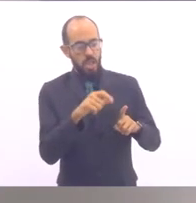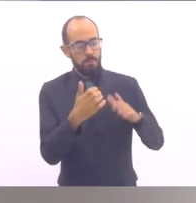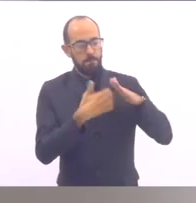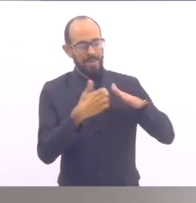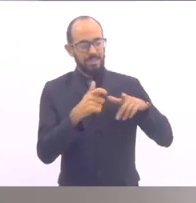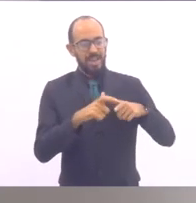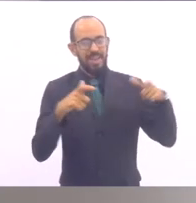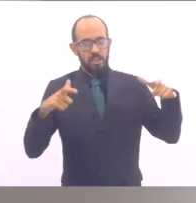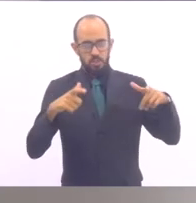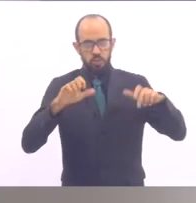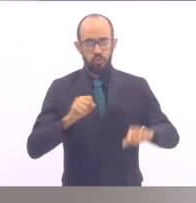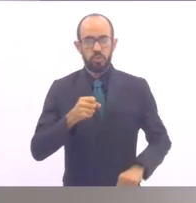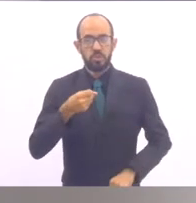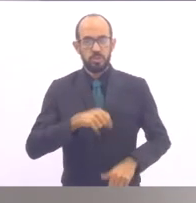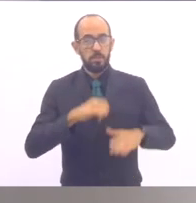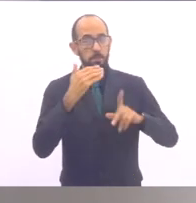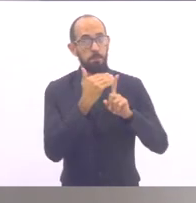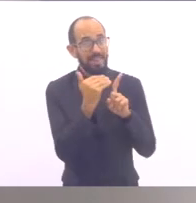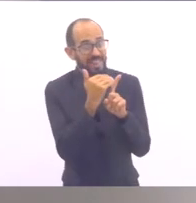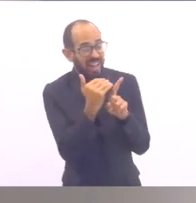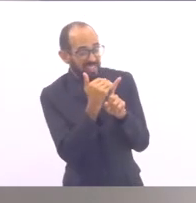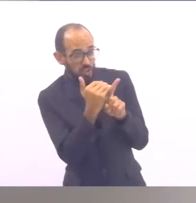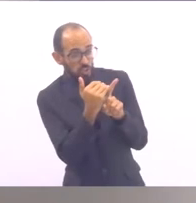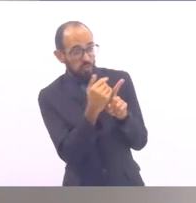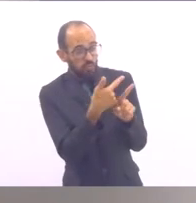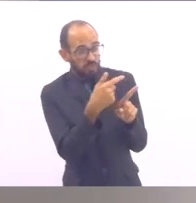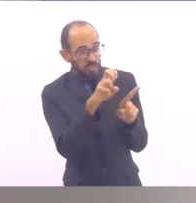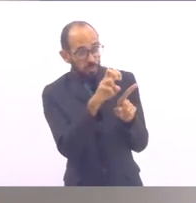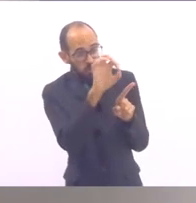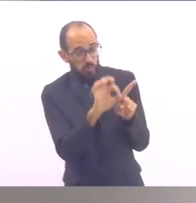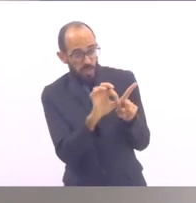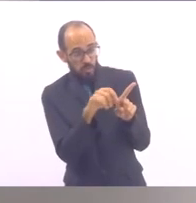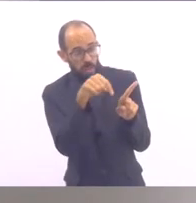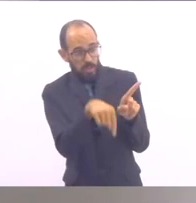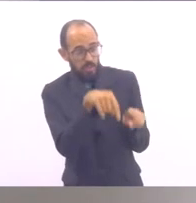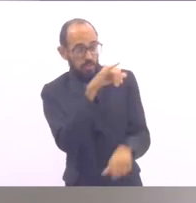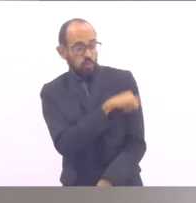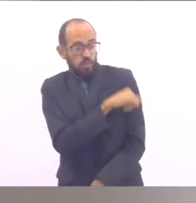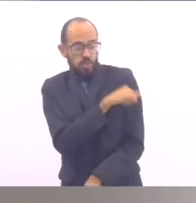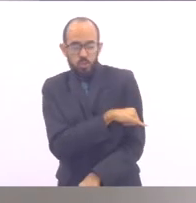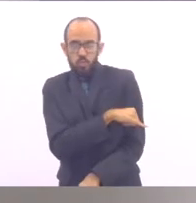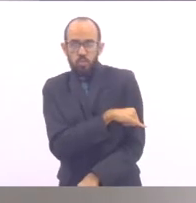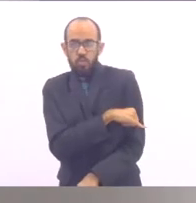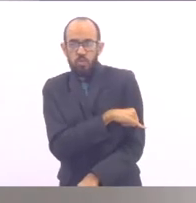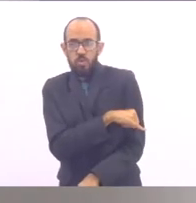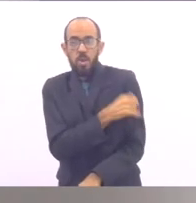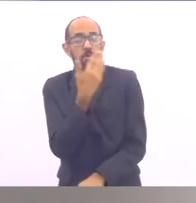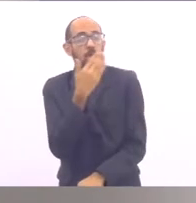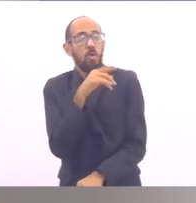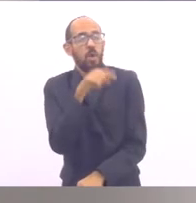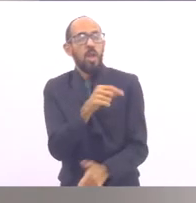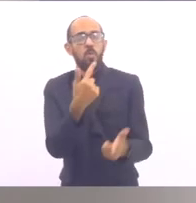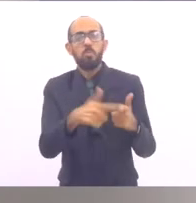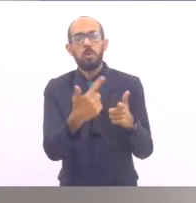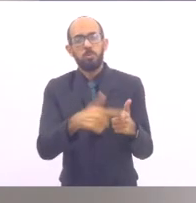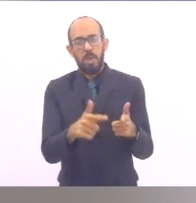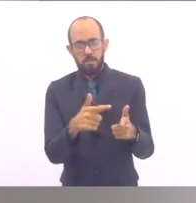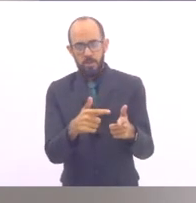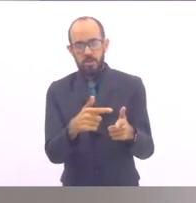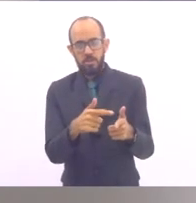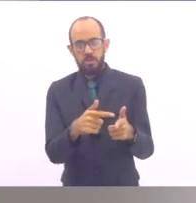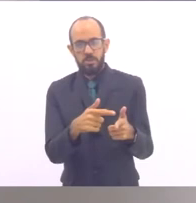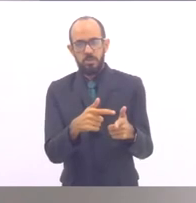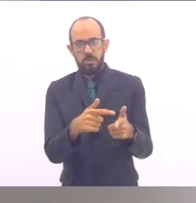dessas, metade esteja no Rio de Janeiro. O que que nos impede de ir em cima dessas 250